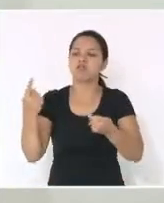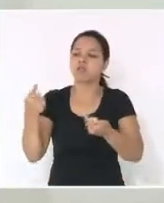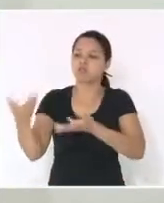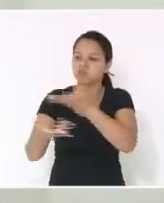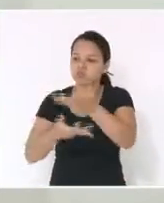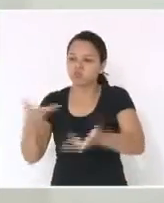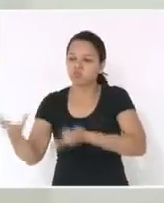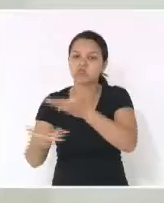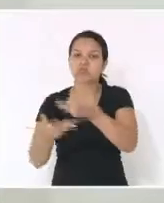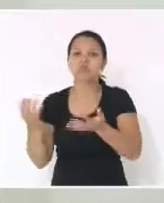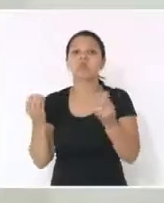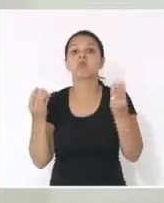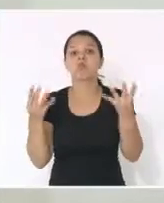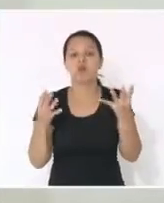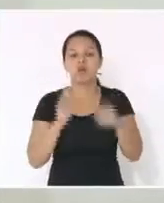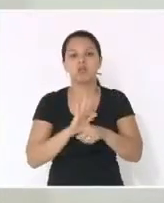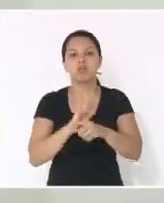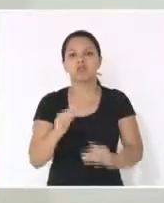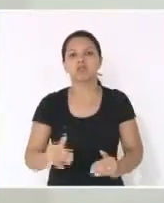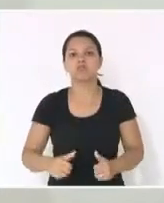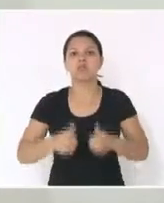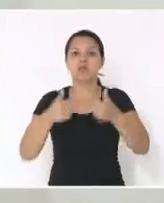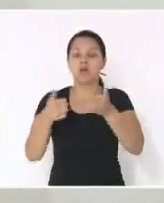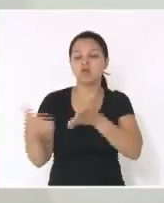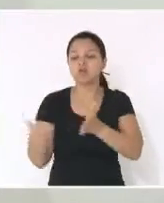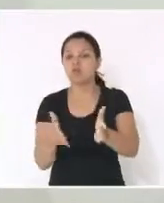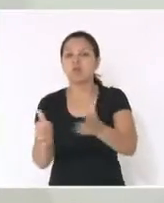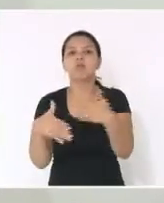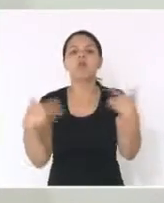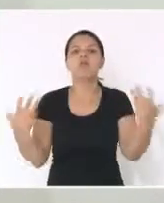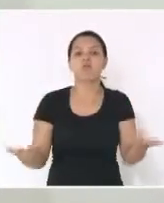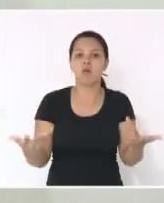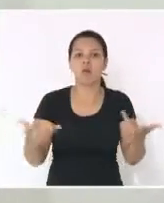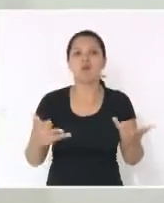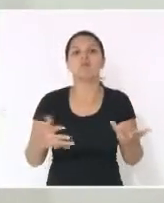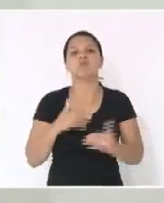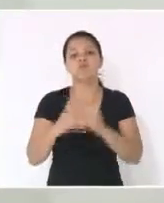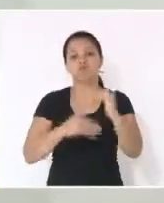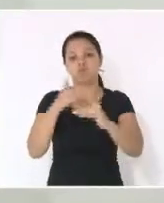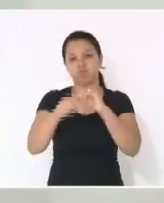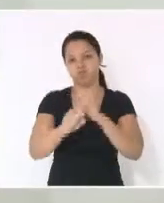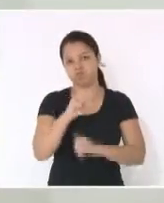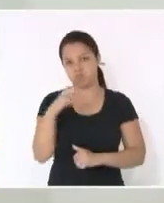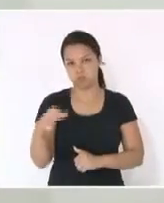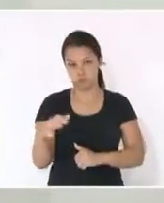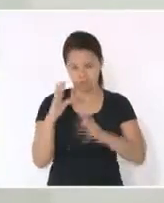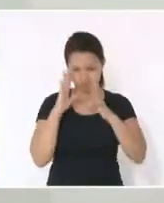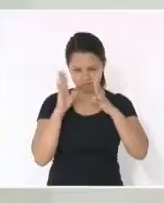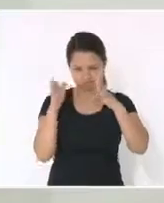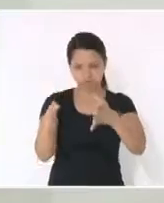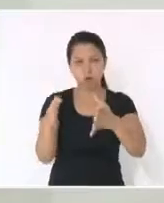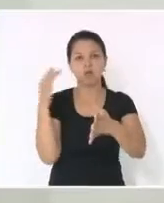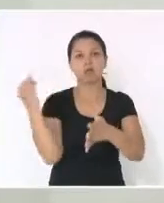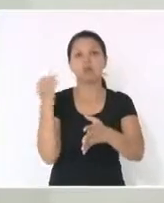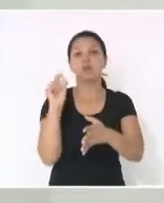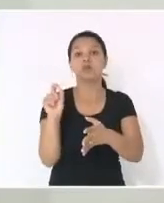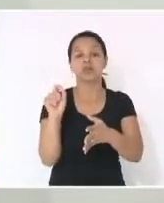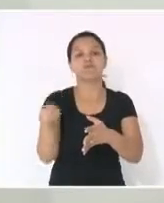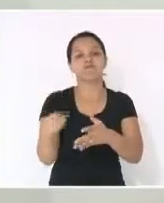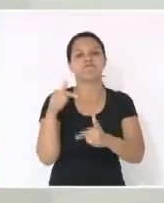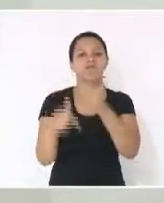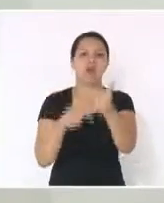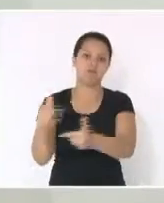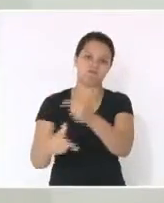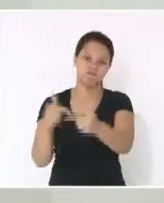seguir nos próximos passos aqui em santa catarina temos que ter sempre um foco no emprego porque a melhor